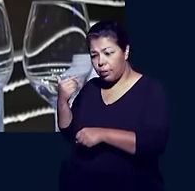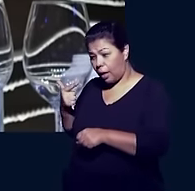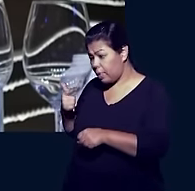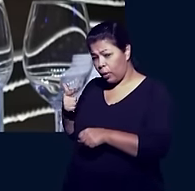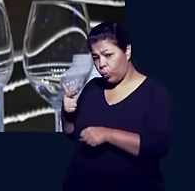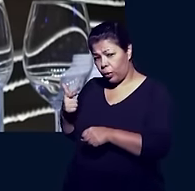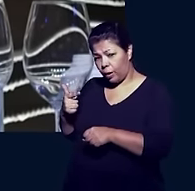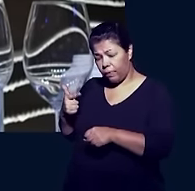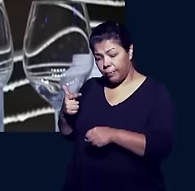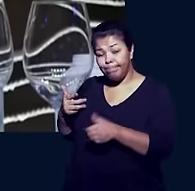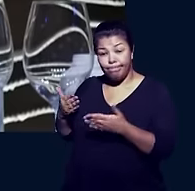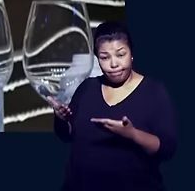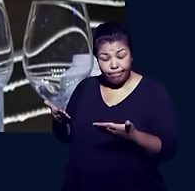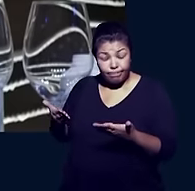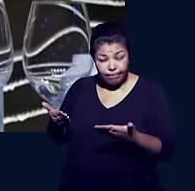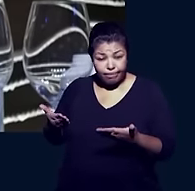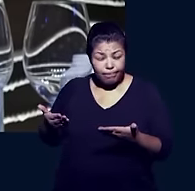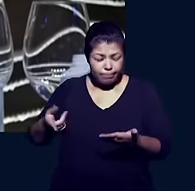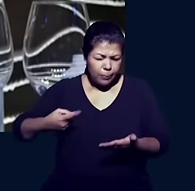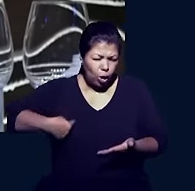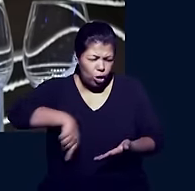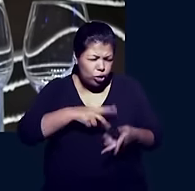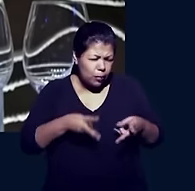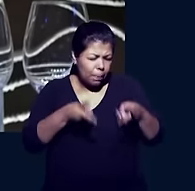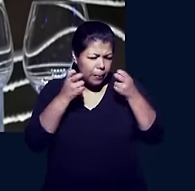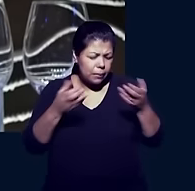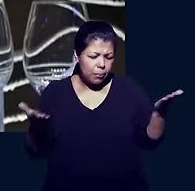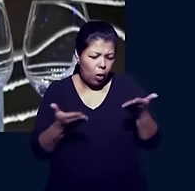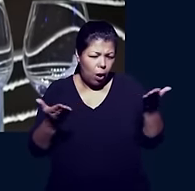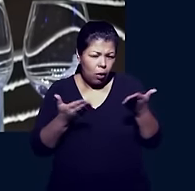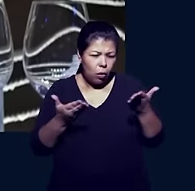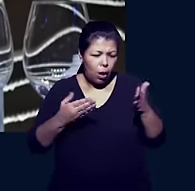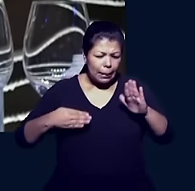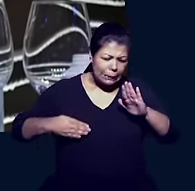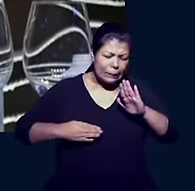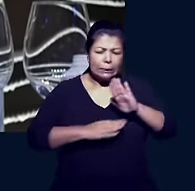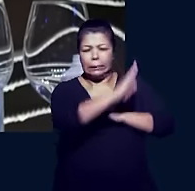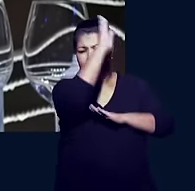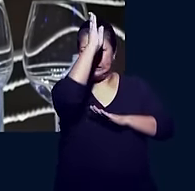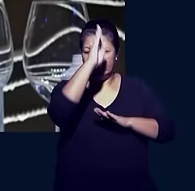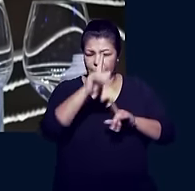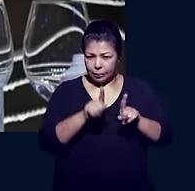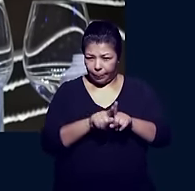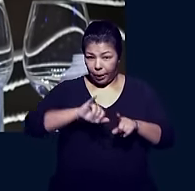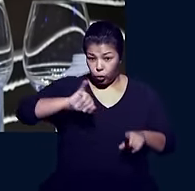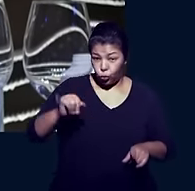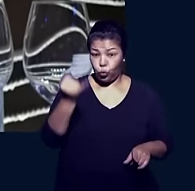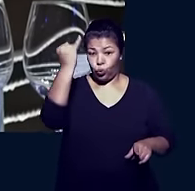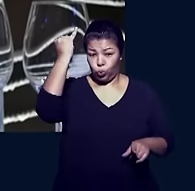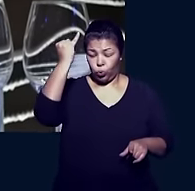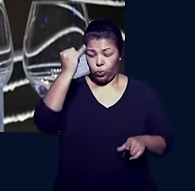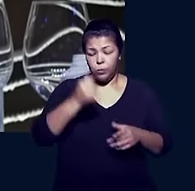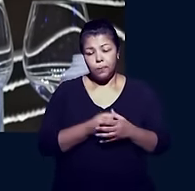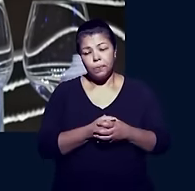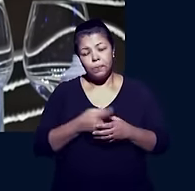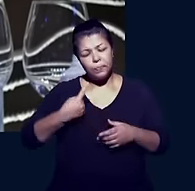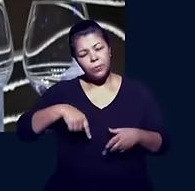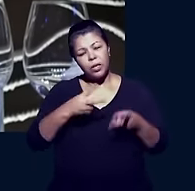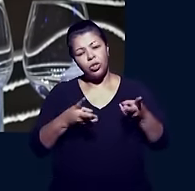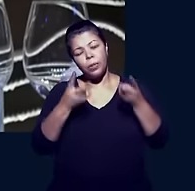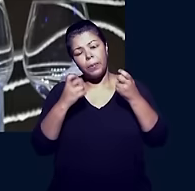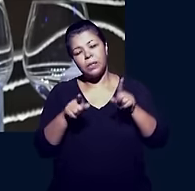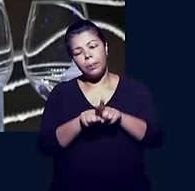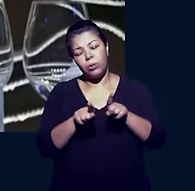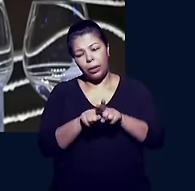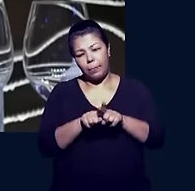dados vários canais que seriam tipicamente e os canais de transmissão da política monetária e aqui a gente viu mercado de housing